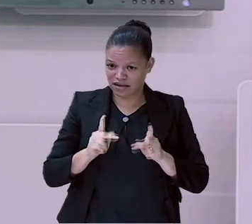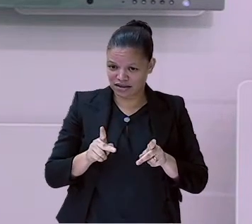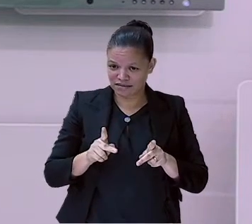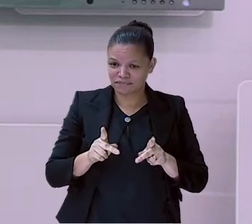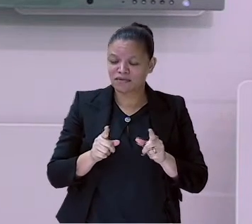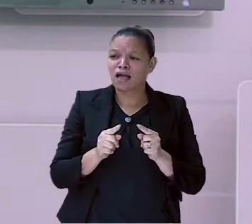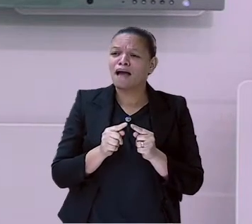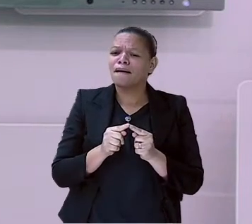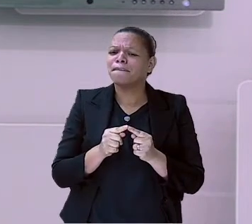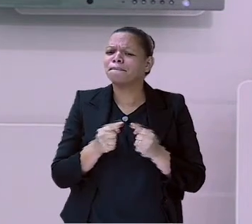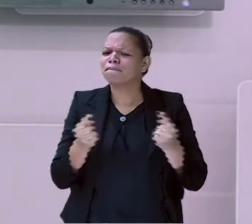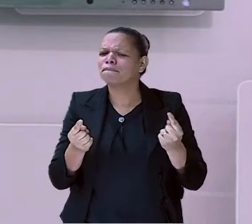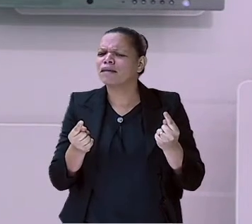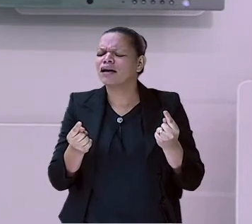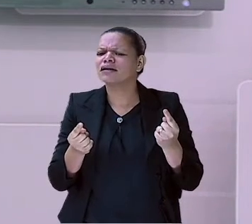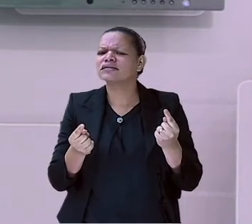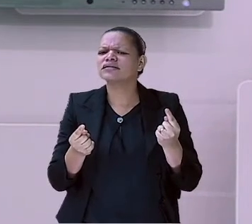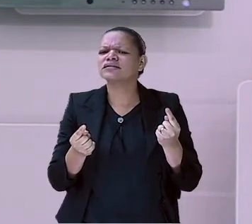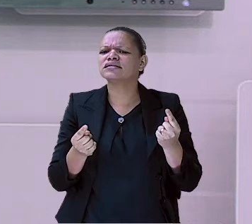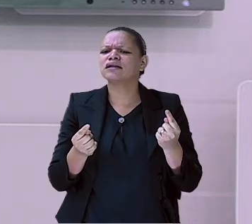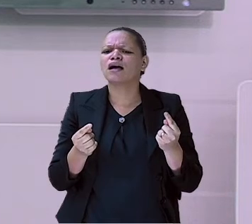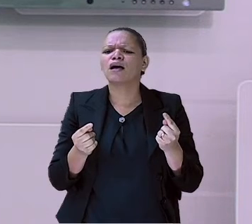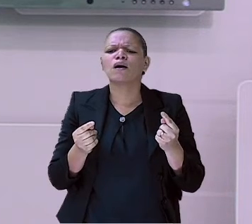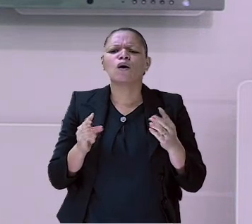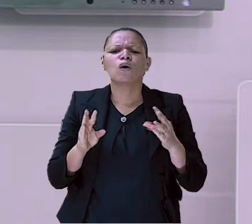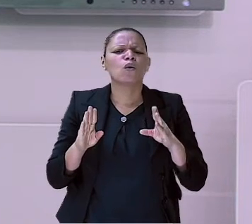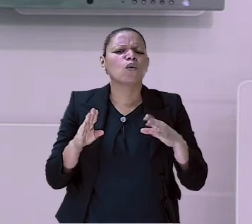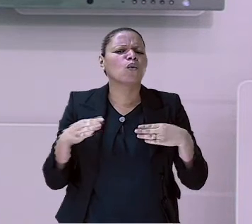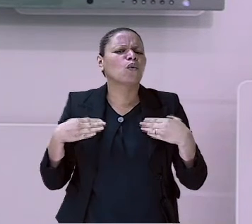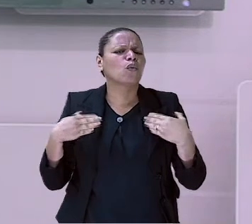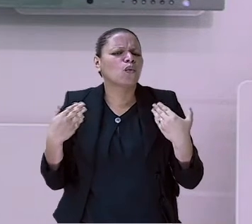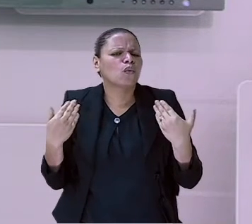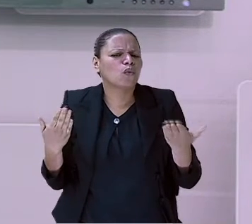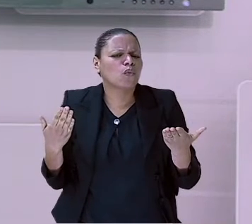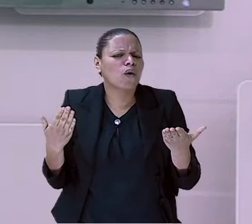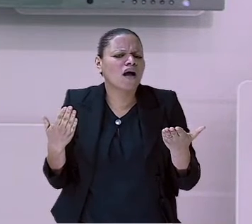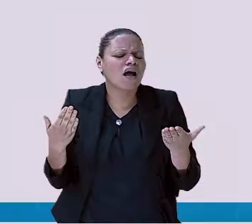as causas aí dessa doença na pessoa?